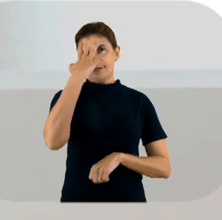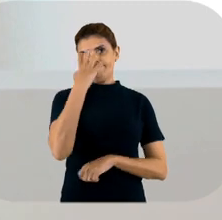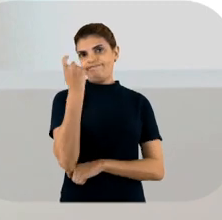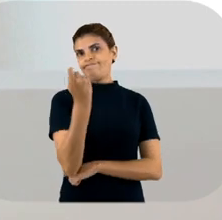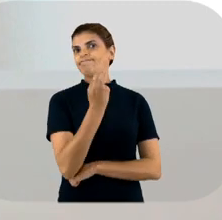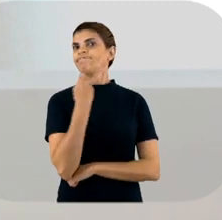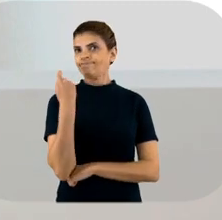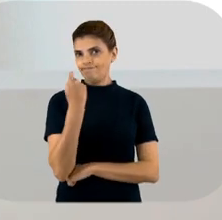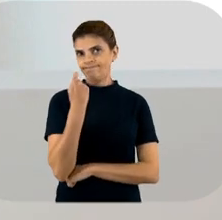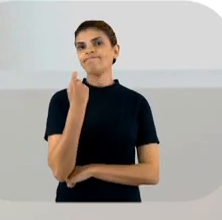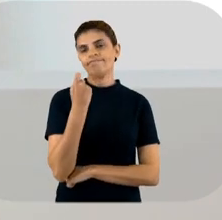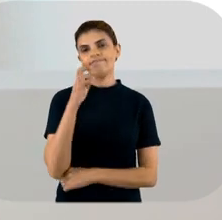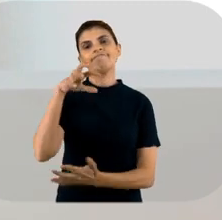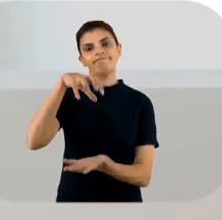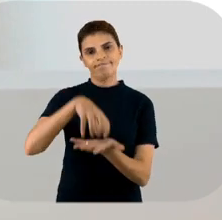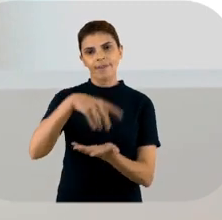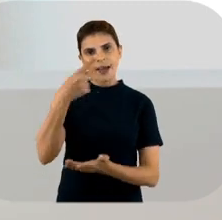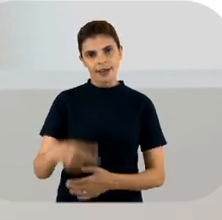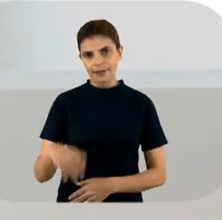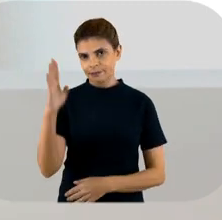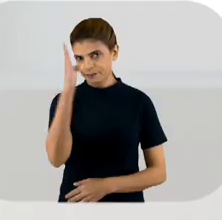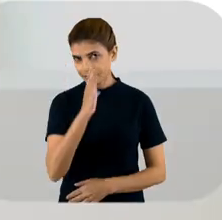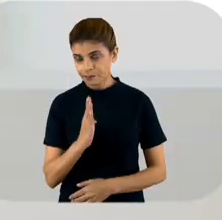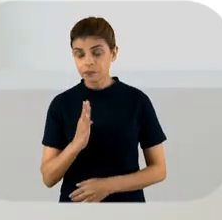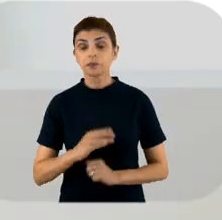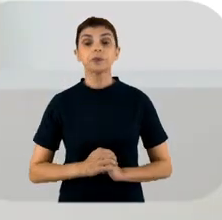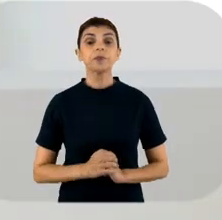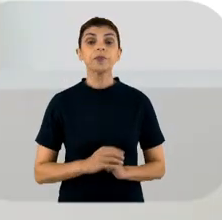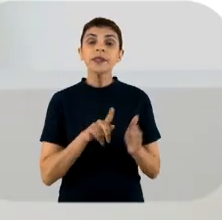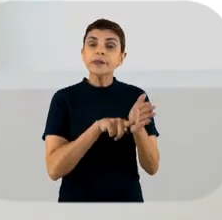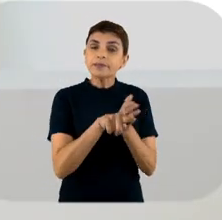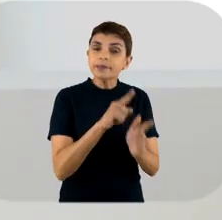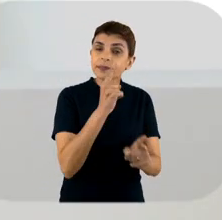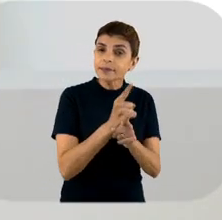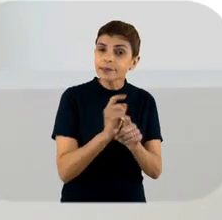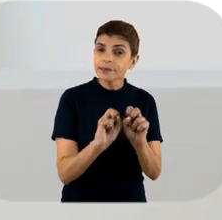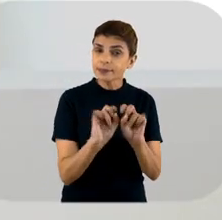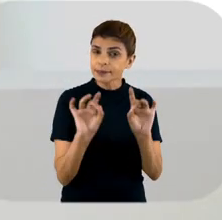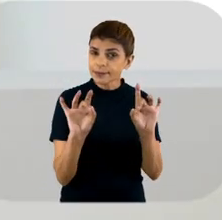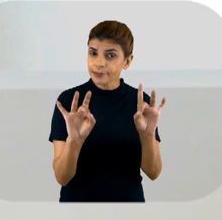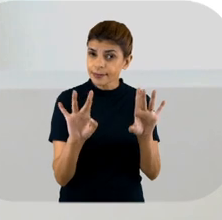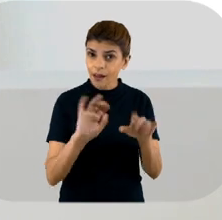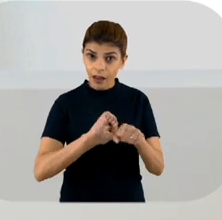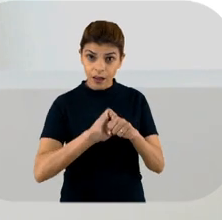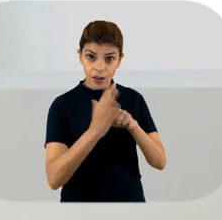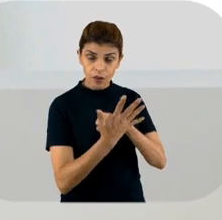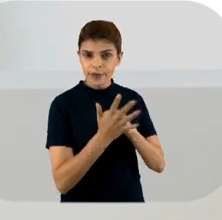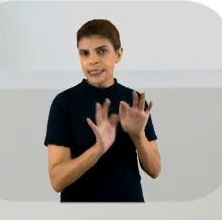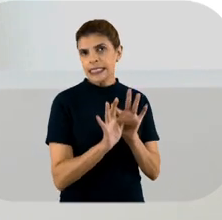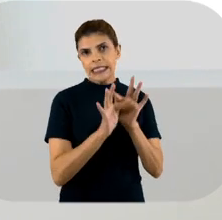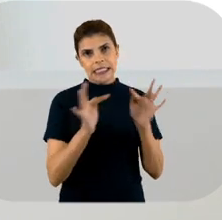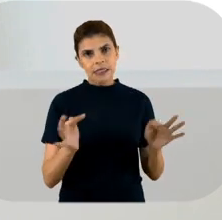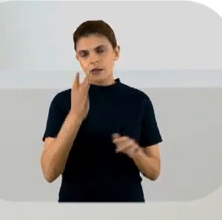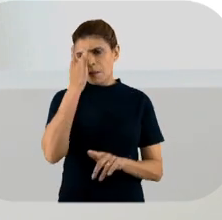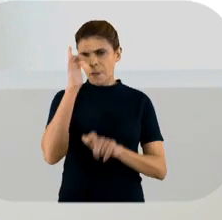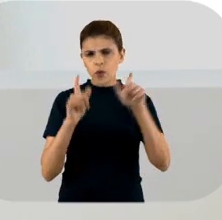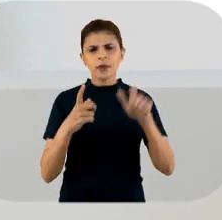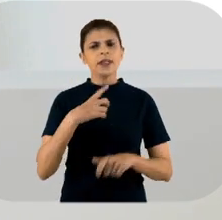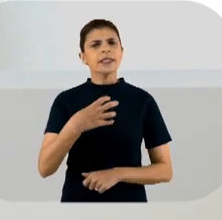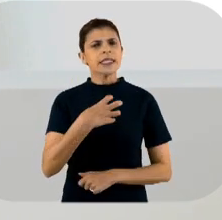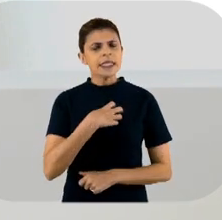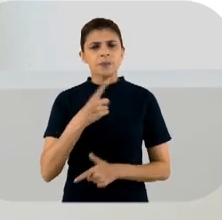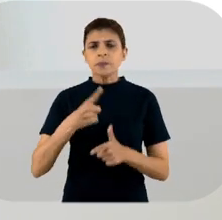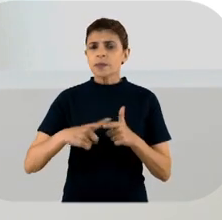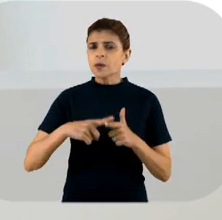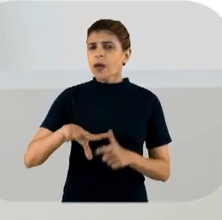críticas o acesso no nosso país. O diagnóstico da COVID é bastante simples. São pessoas com